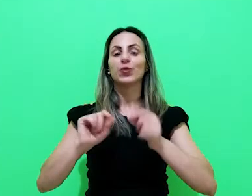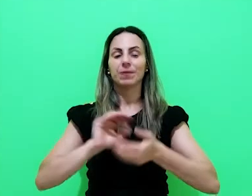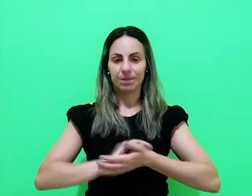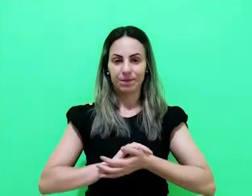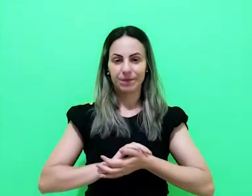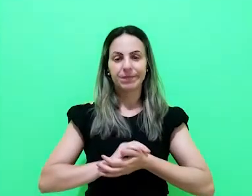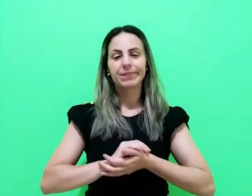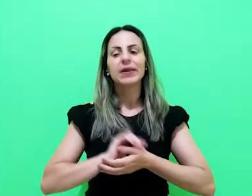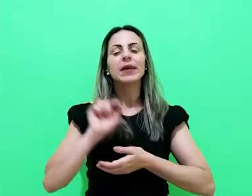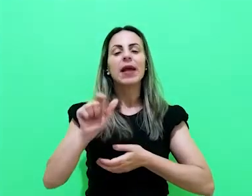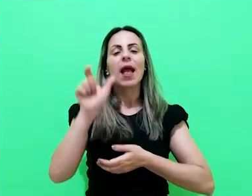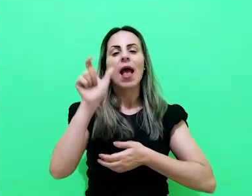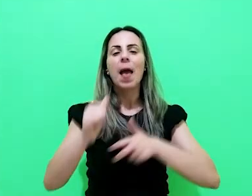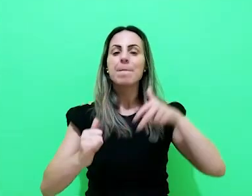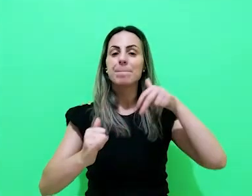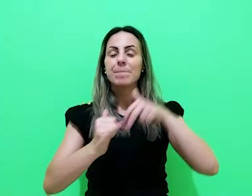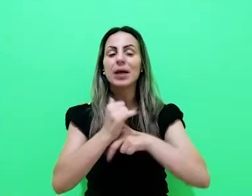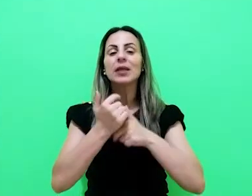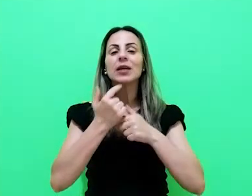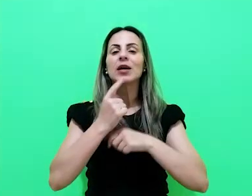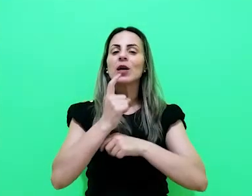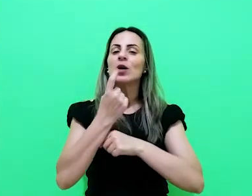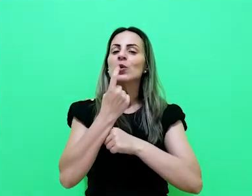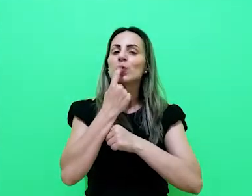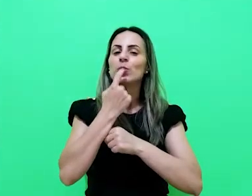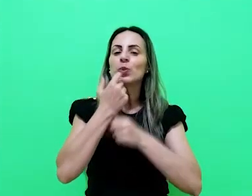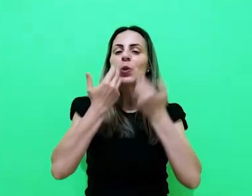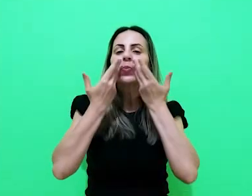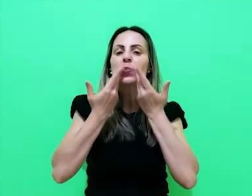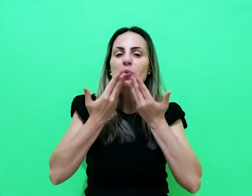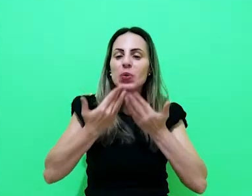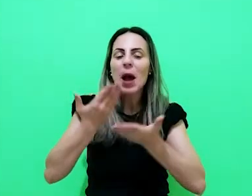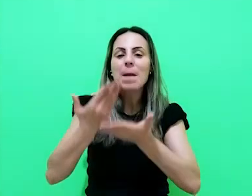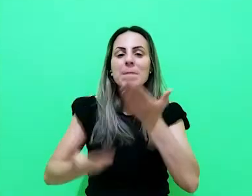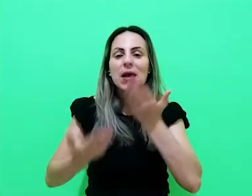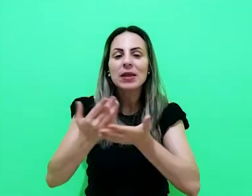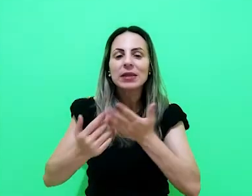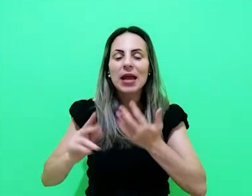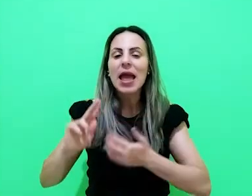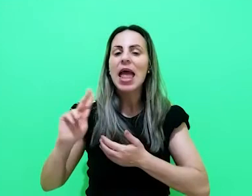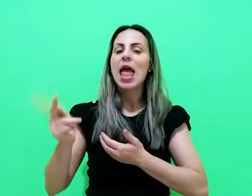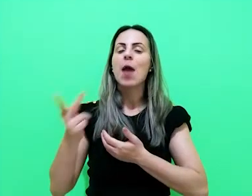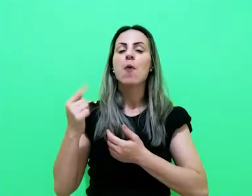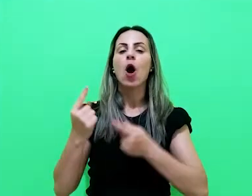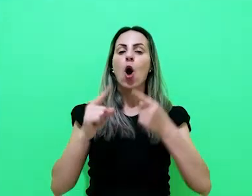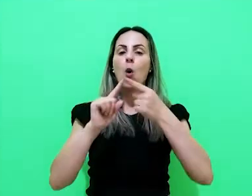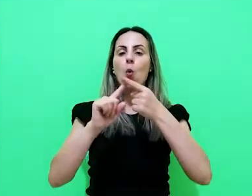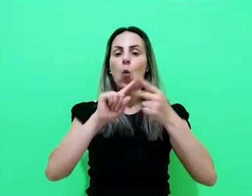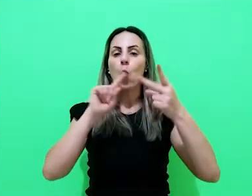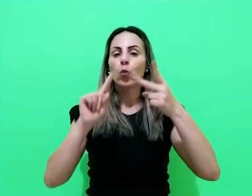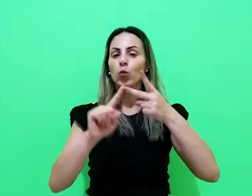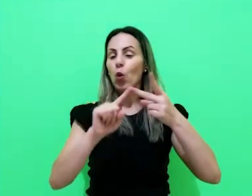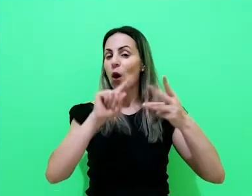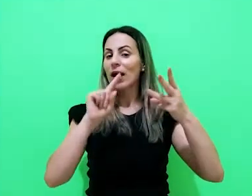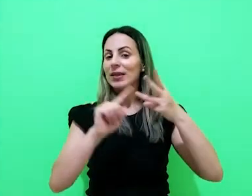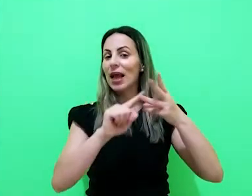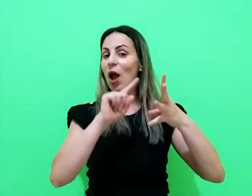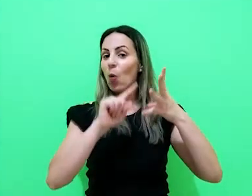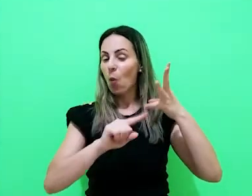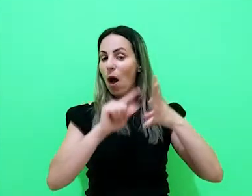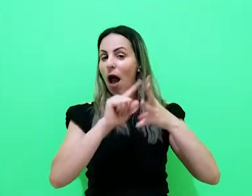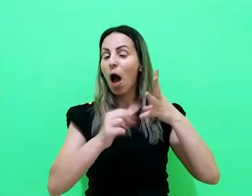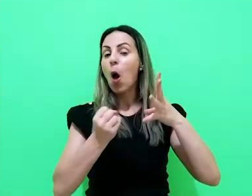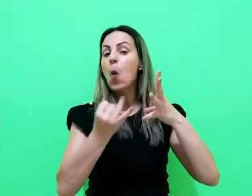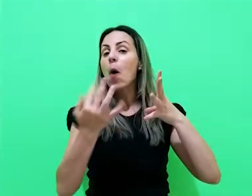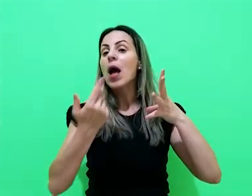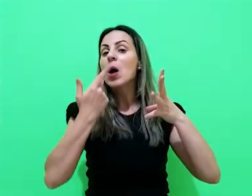do quanto esse paciente sangrou. Então, essa é uma tabela das hemorragias de classe 1, classe 2, classe 3, classe 4.